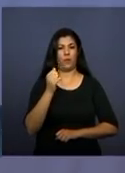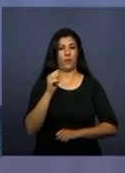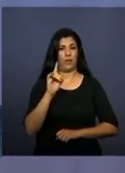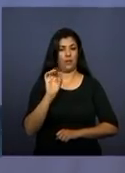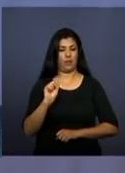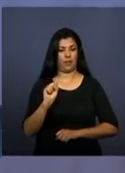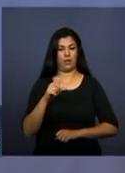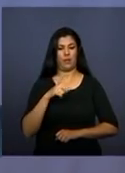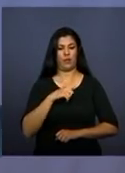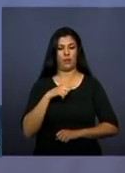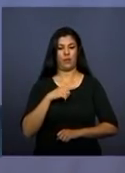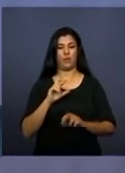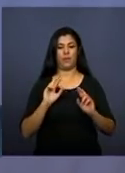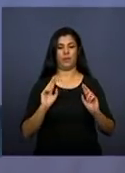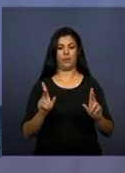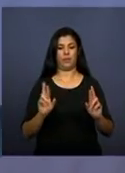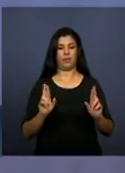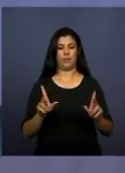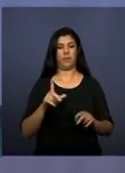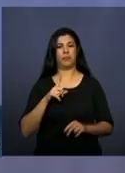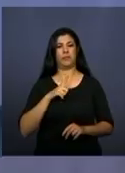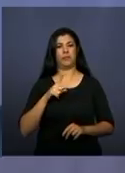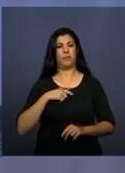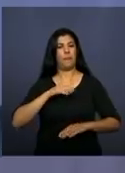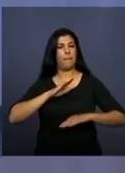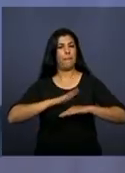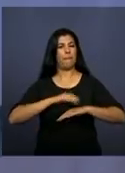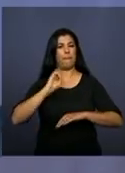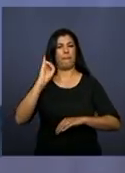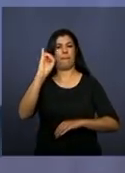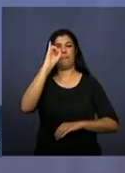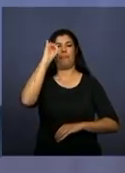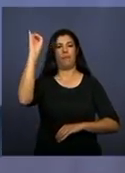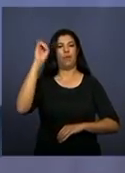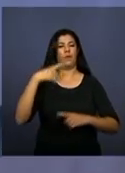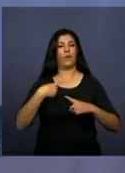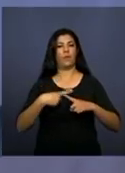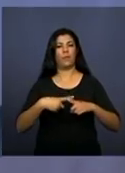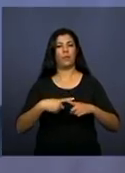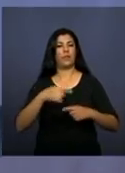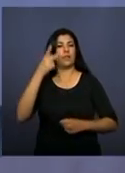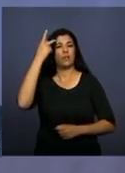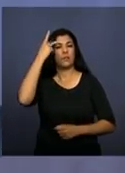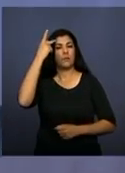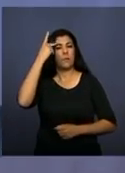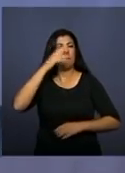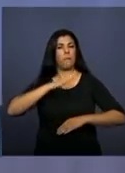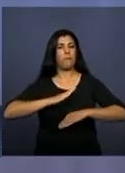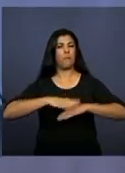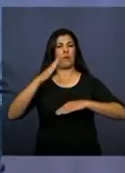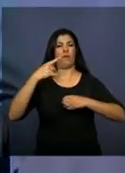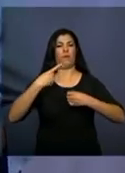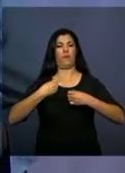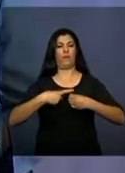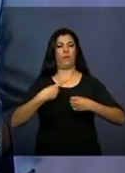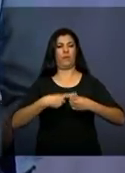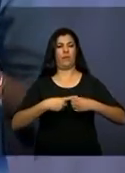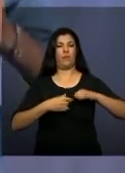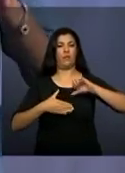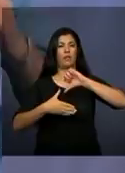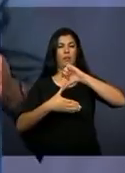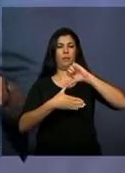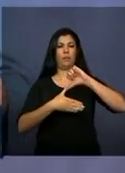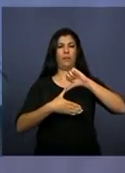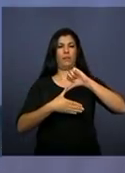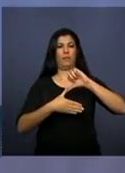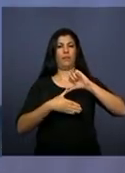Haddad é o prefeito da maior cidade da América Latina. Então, o